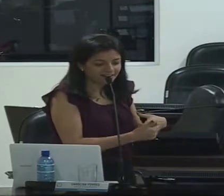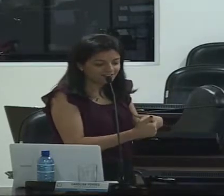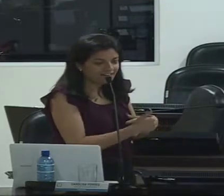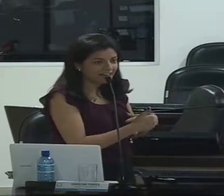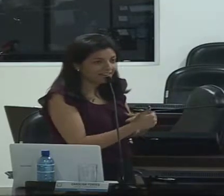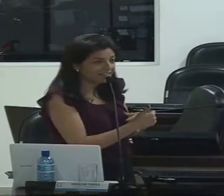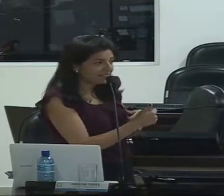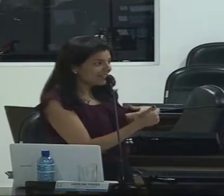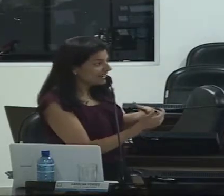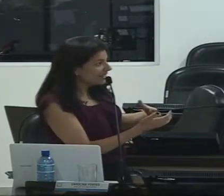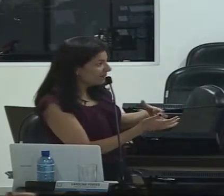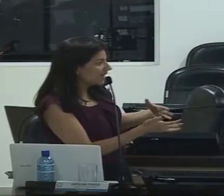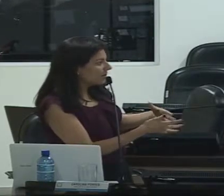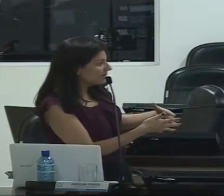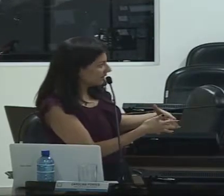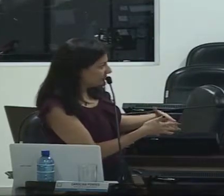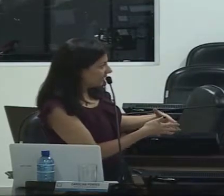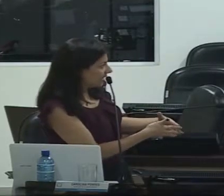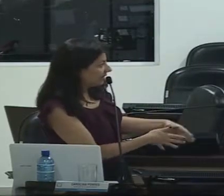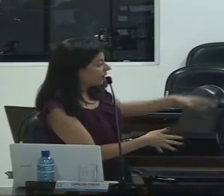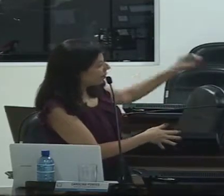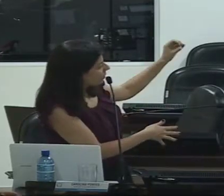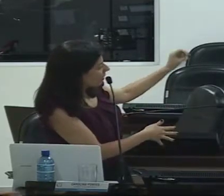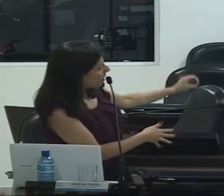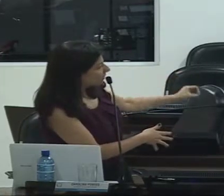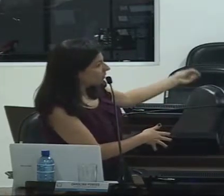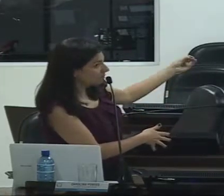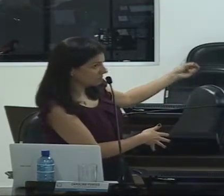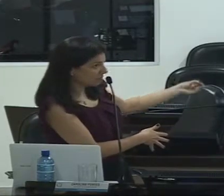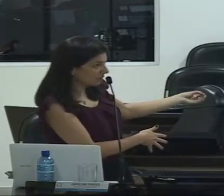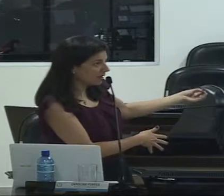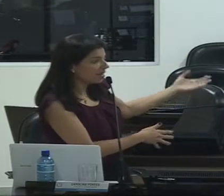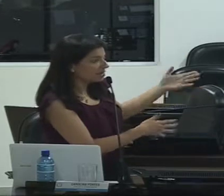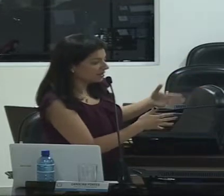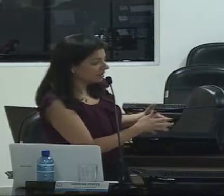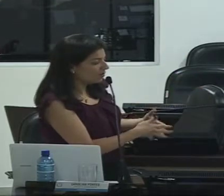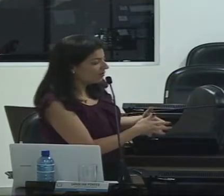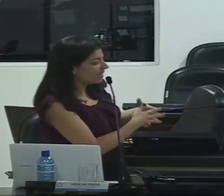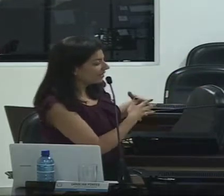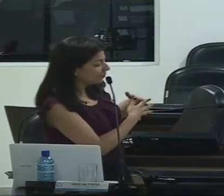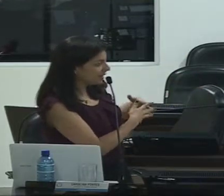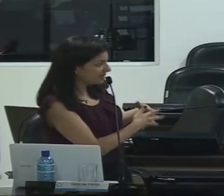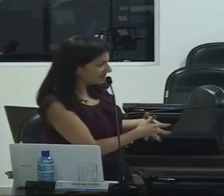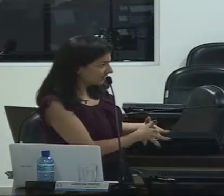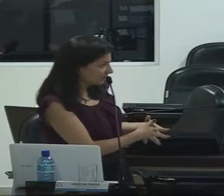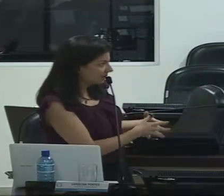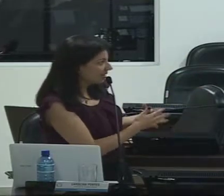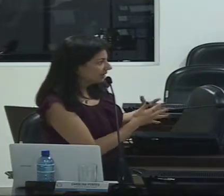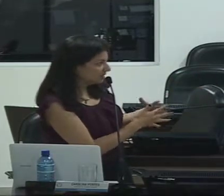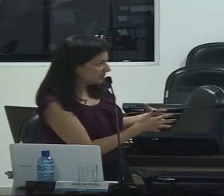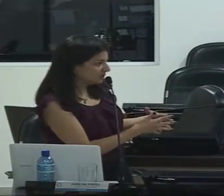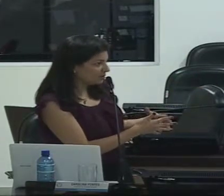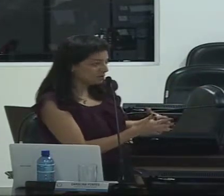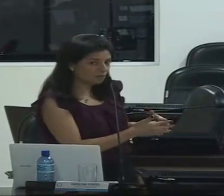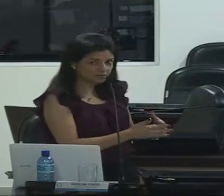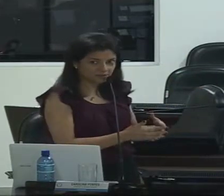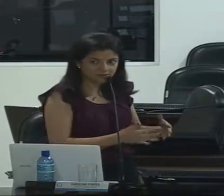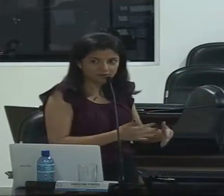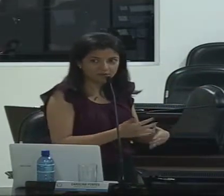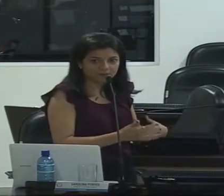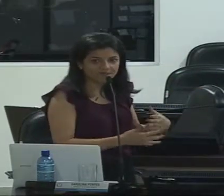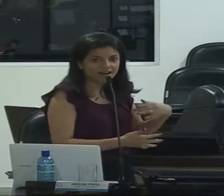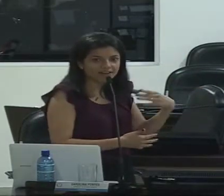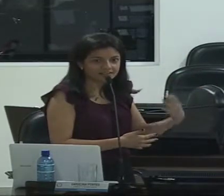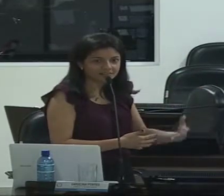a retirada, e a equipe acaba sendo pequena. Concordo com o senhor. Se não houver a educação das pessoas, também